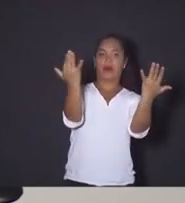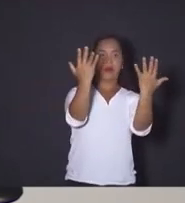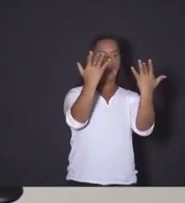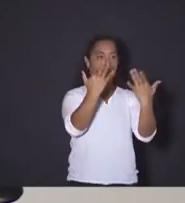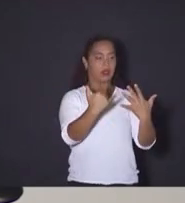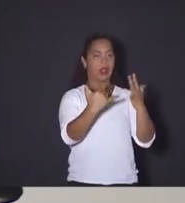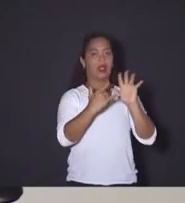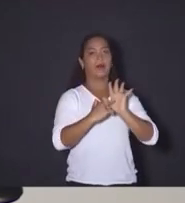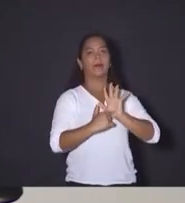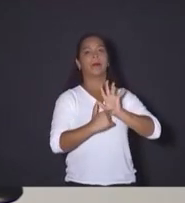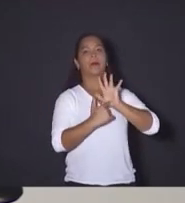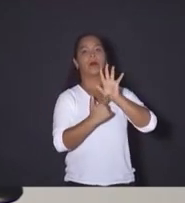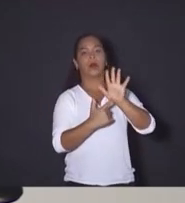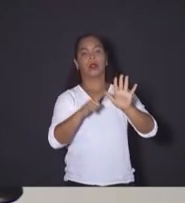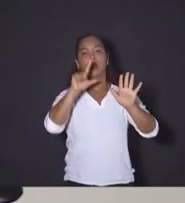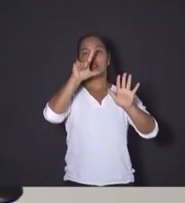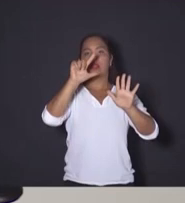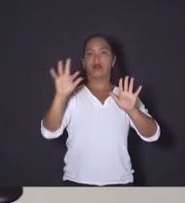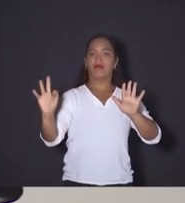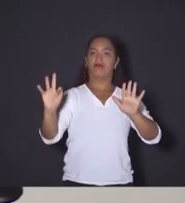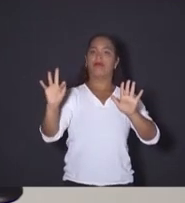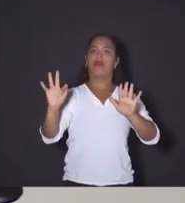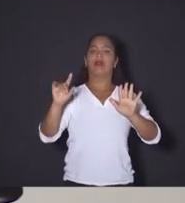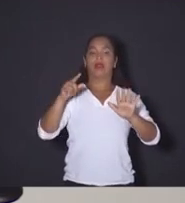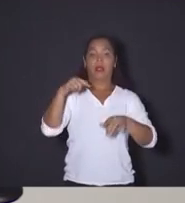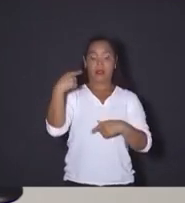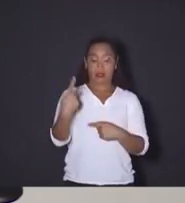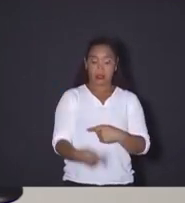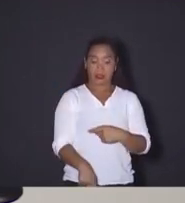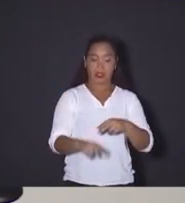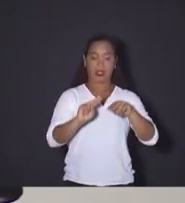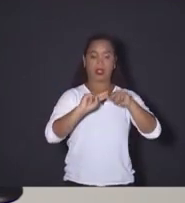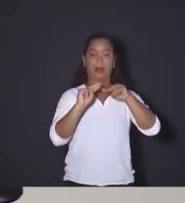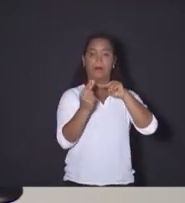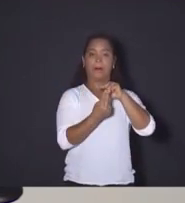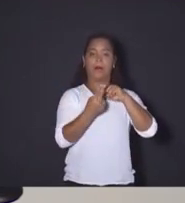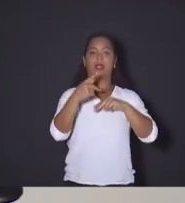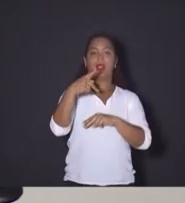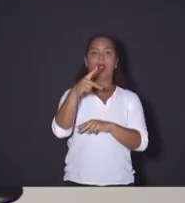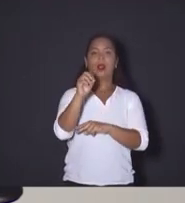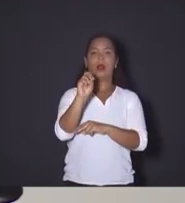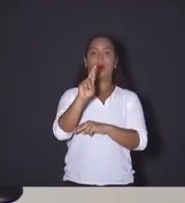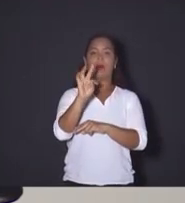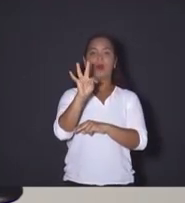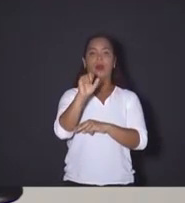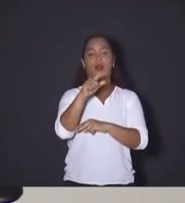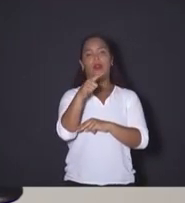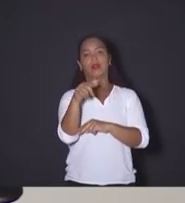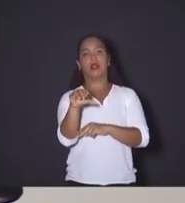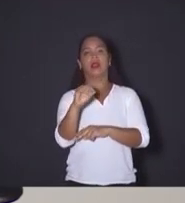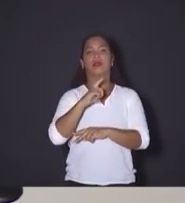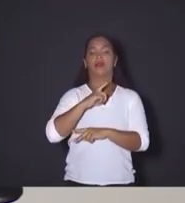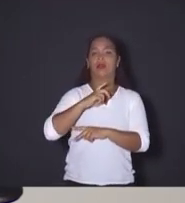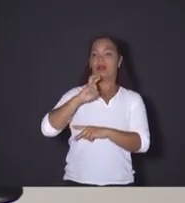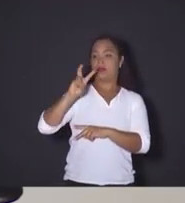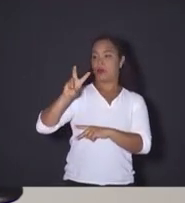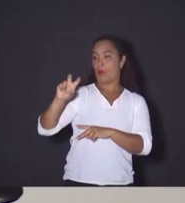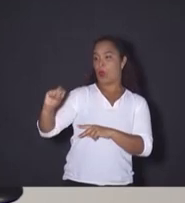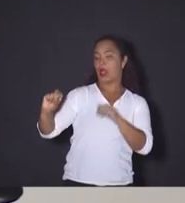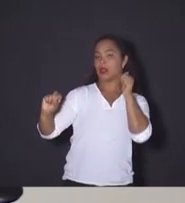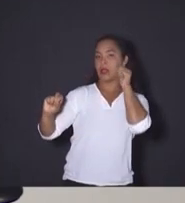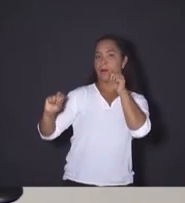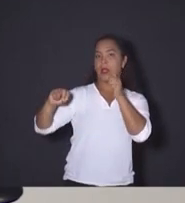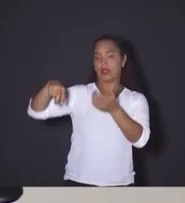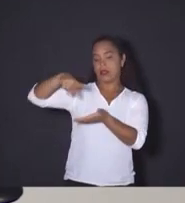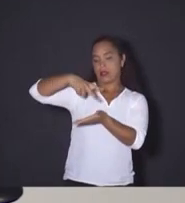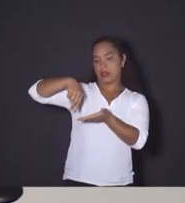visibilidade à comunidade de lauro de freitas a comunidade de portão a onde nós temos 50 meninas na ala d ansa temos aulas de percussão